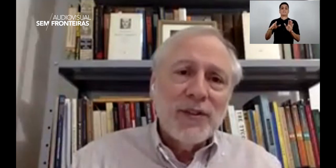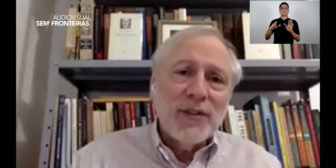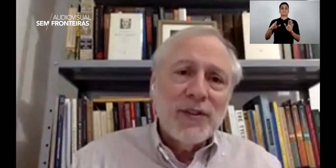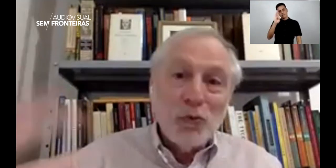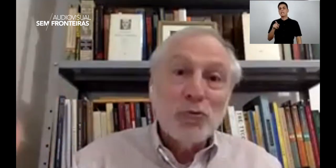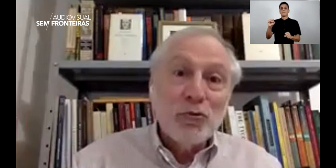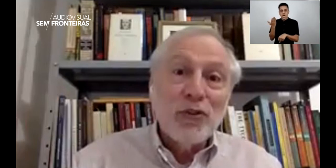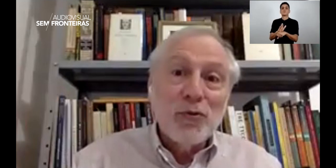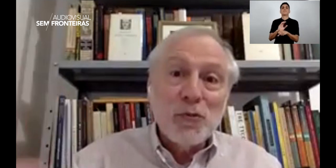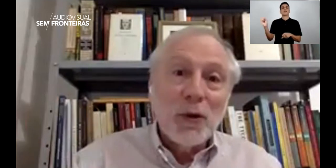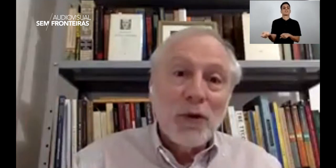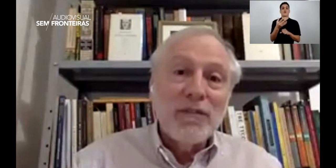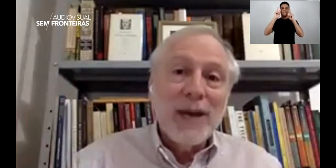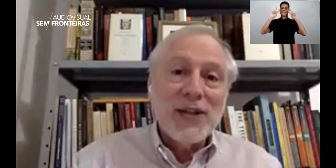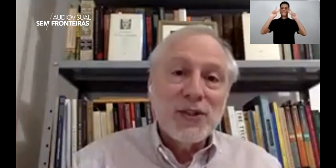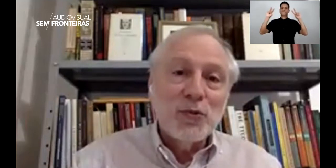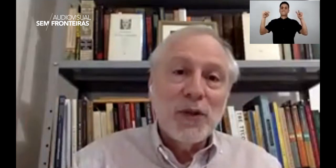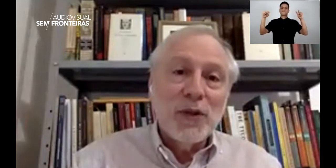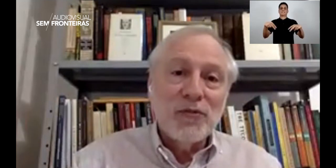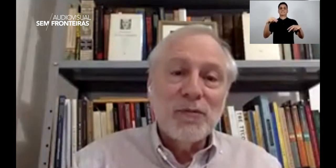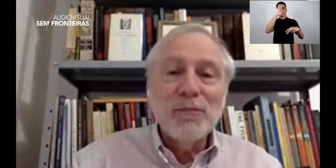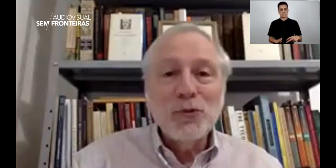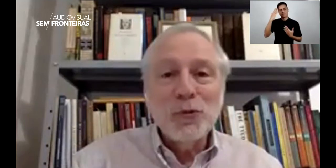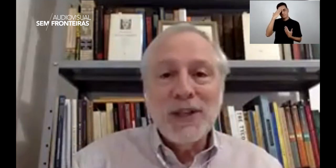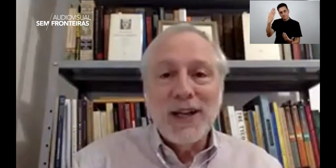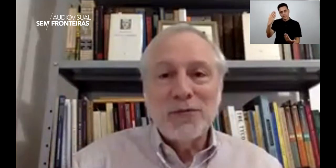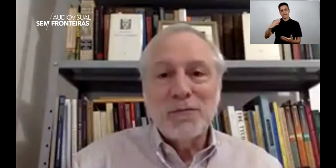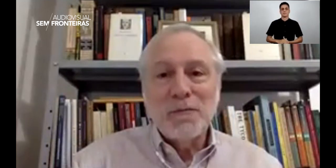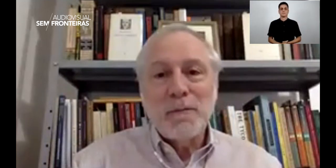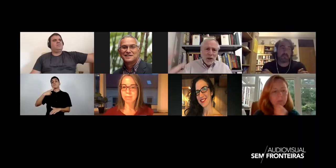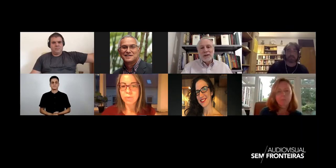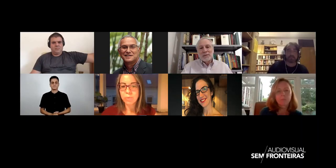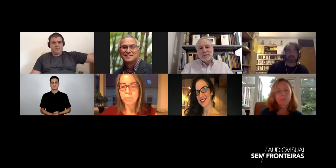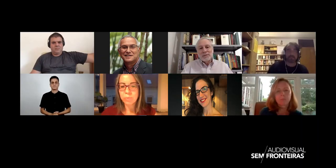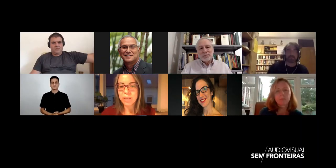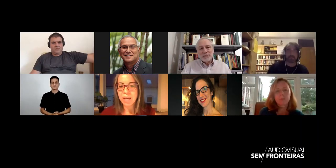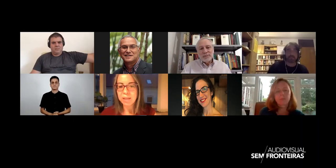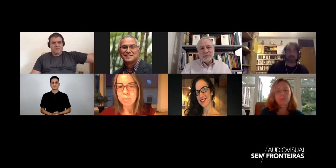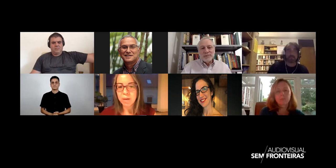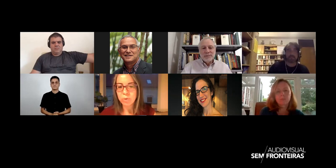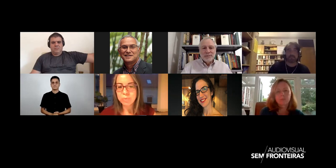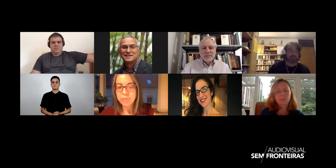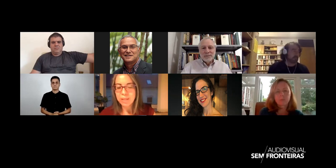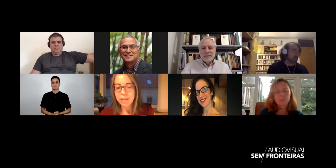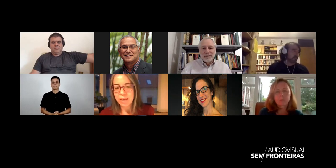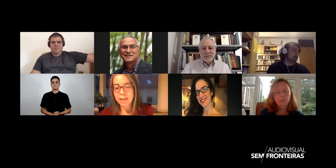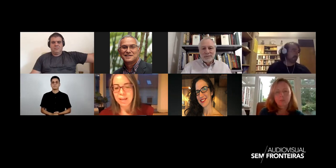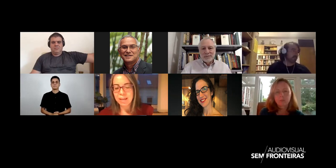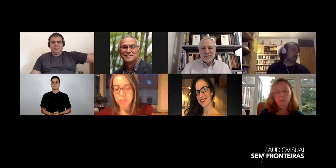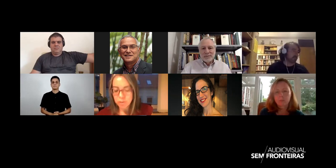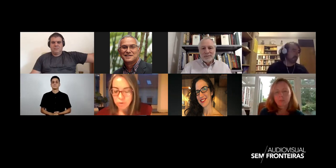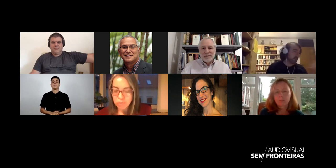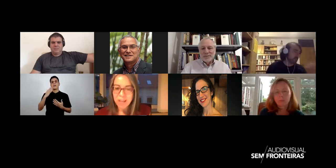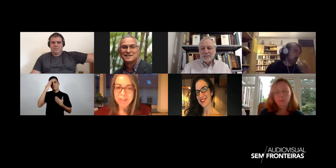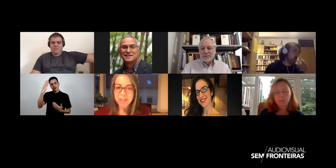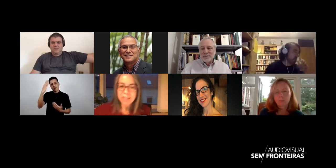colaborar na construção de uma nova imagem do Brasil. Muito obrigado. Obrigada, Paulo. É